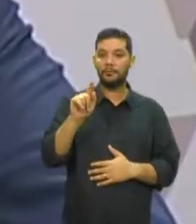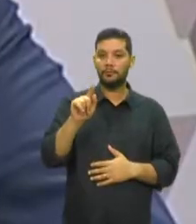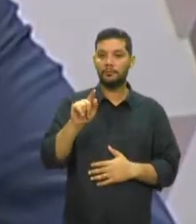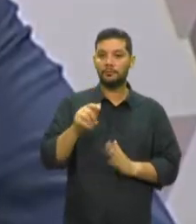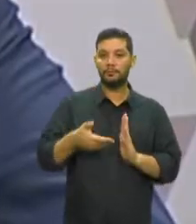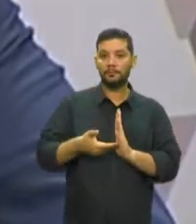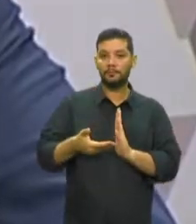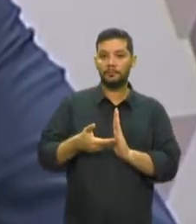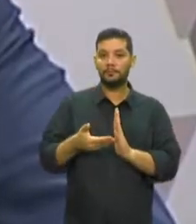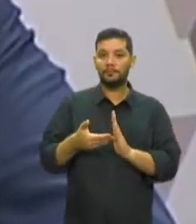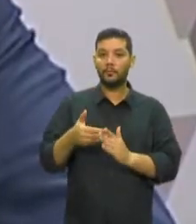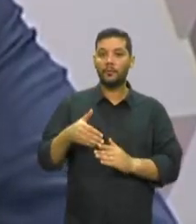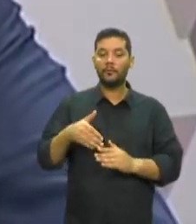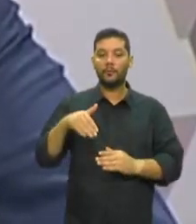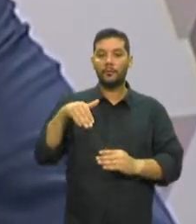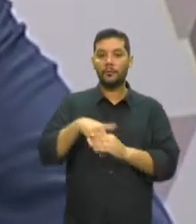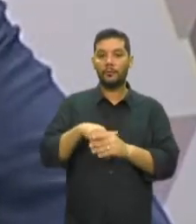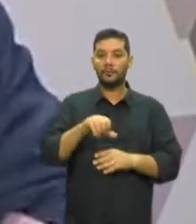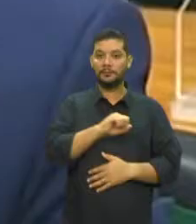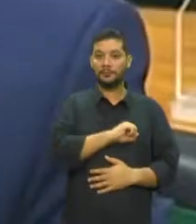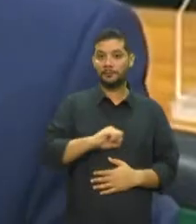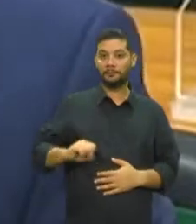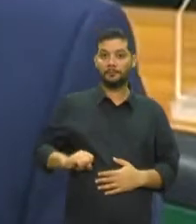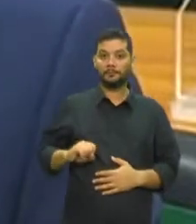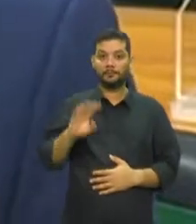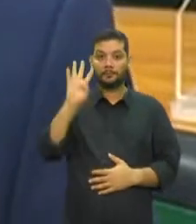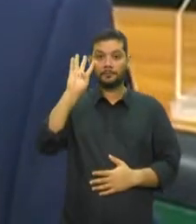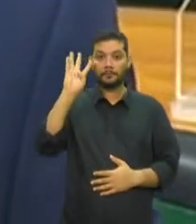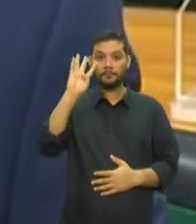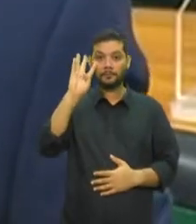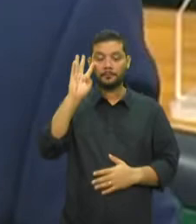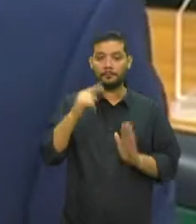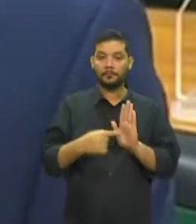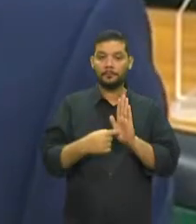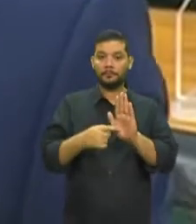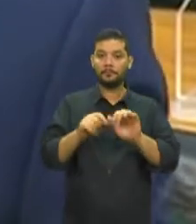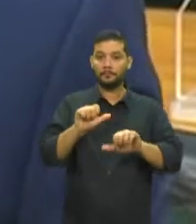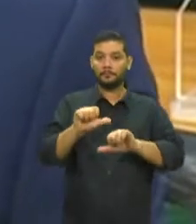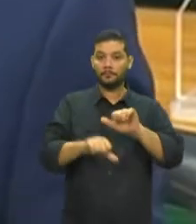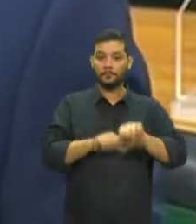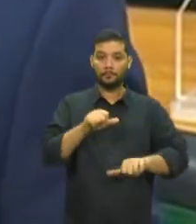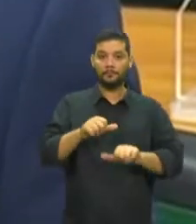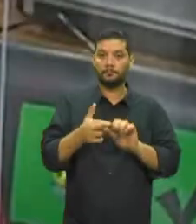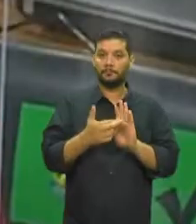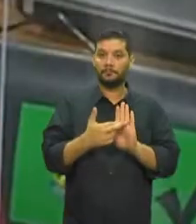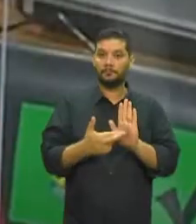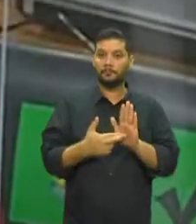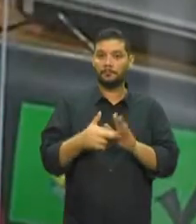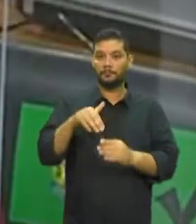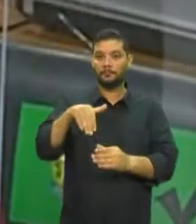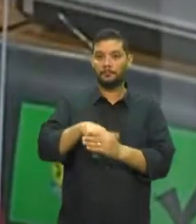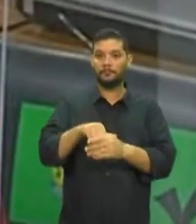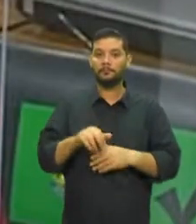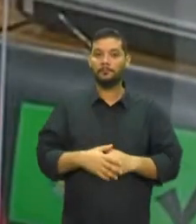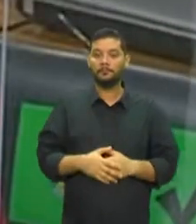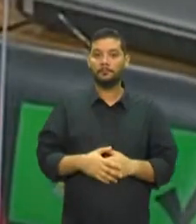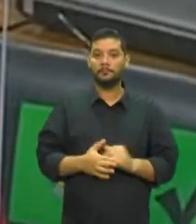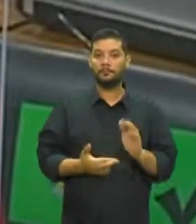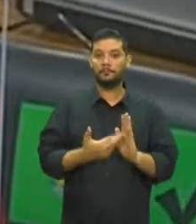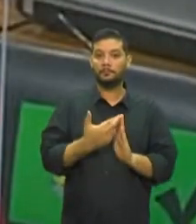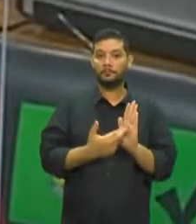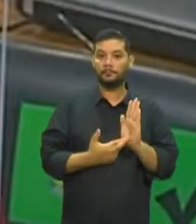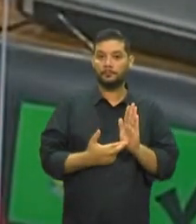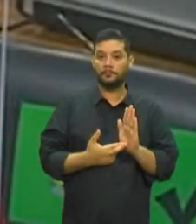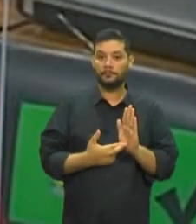PEC votada no Senado nesta quarta-feira traz mudanças em regras eleitorais. A relatora da proposta,